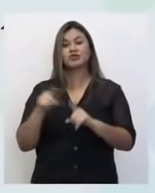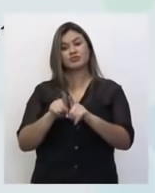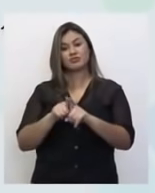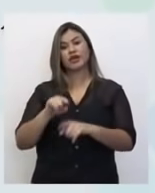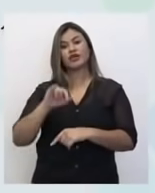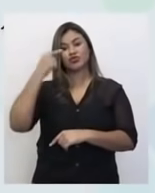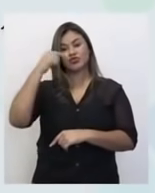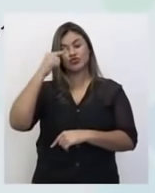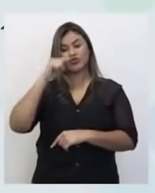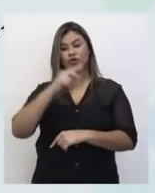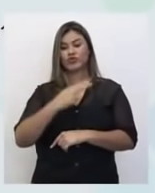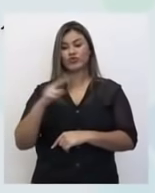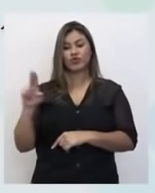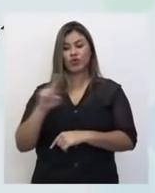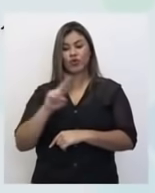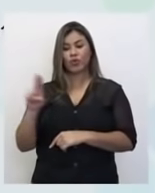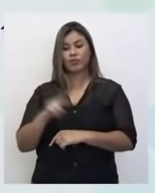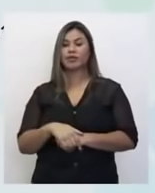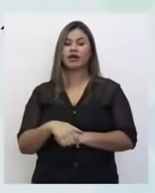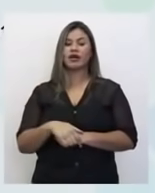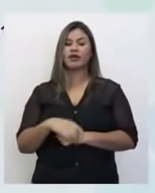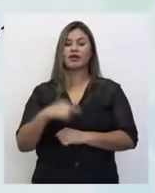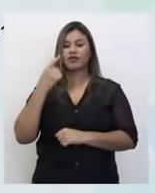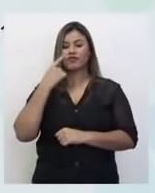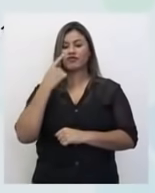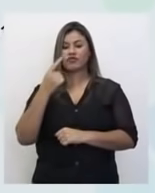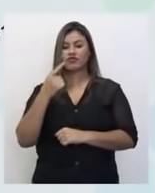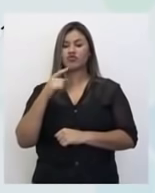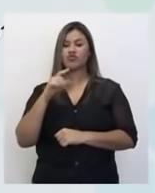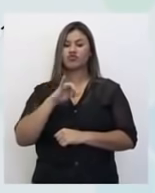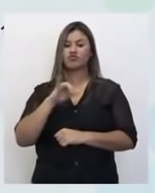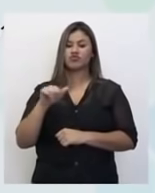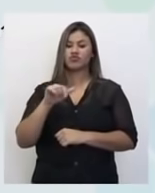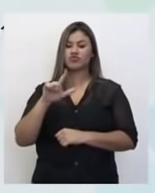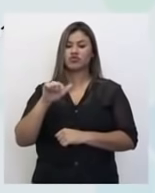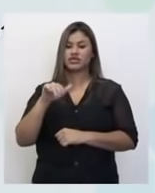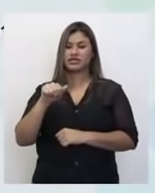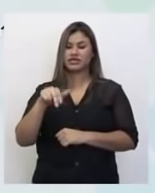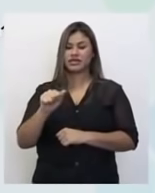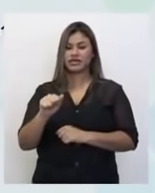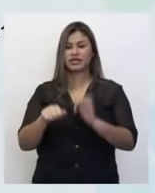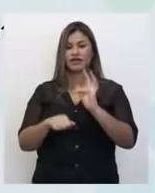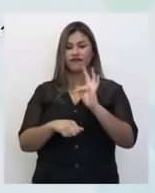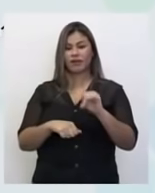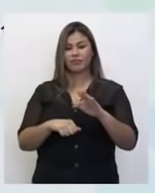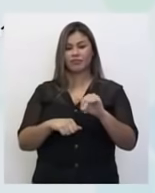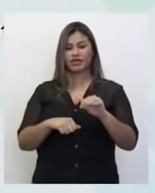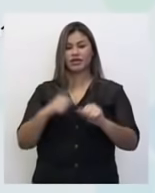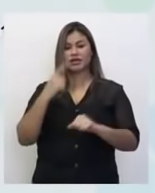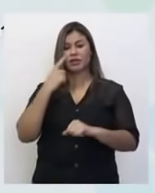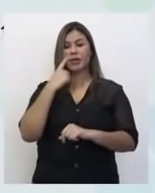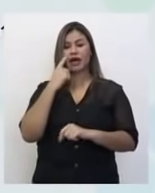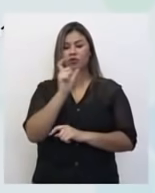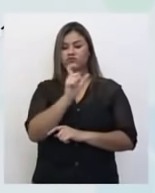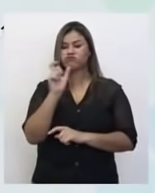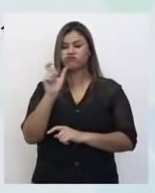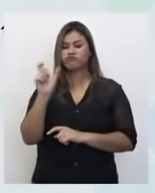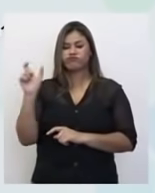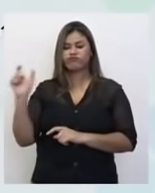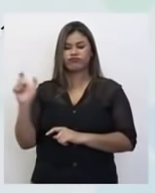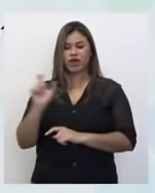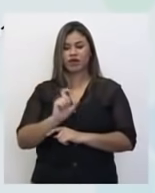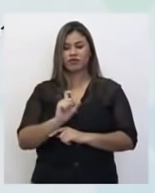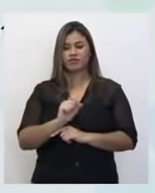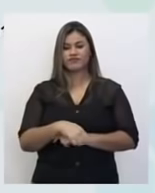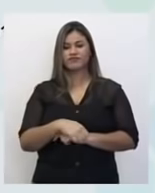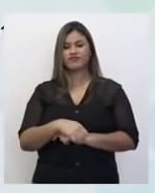vendo que eu só coloquei Juliana e Fabiana? Então, a gente tem 1 2 3 4 5 6 7.